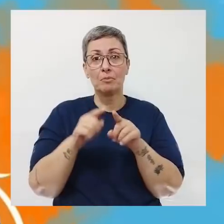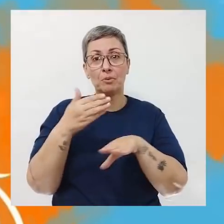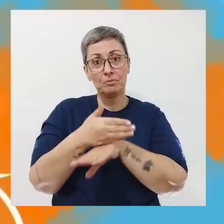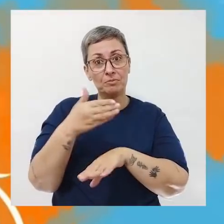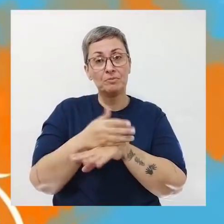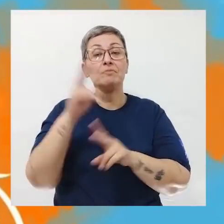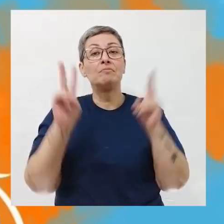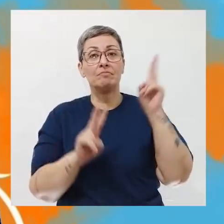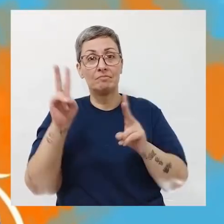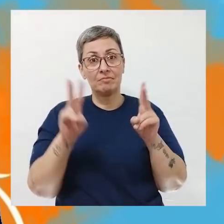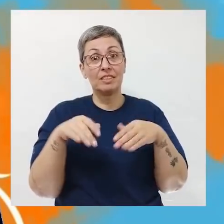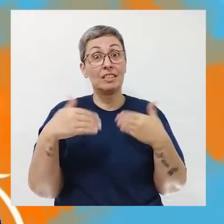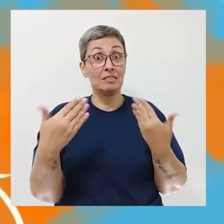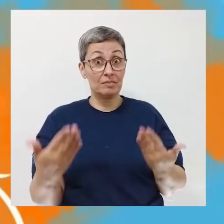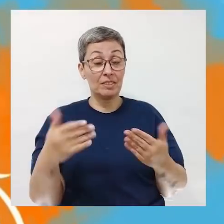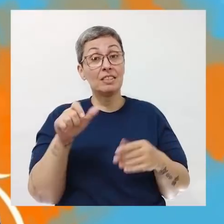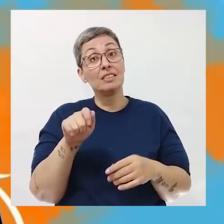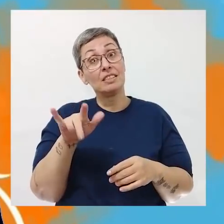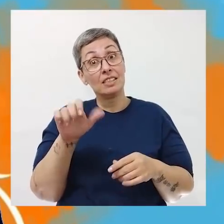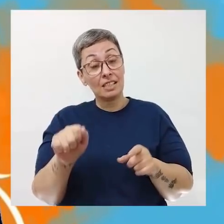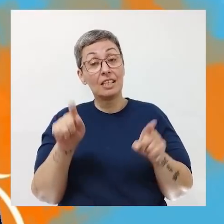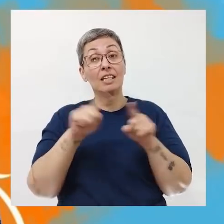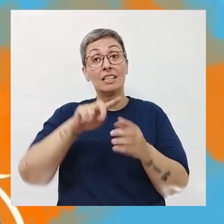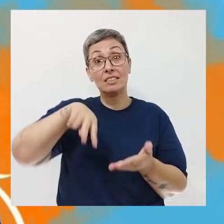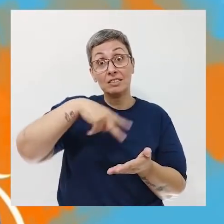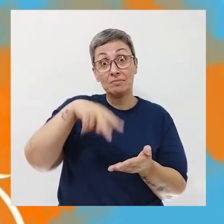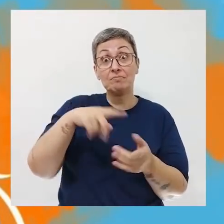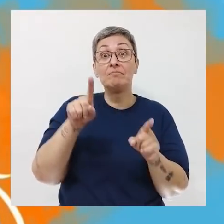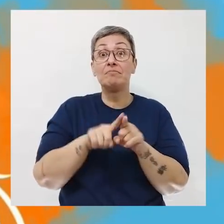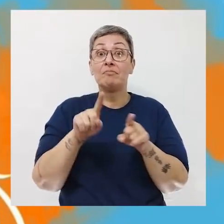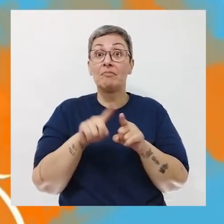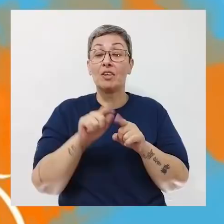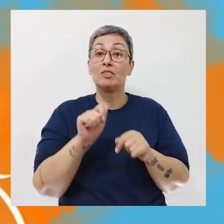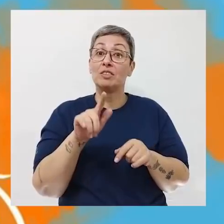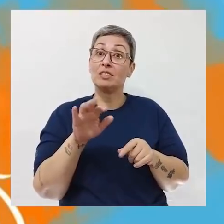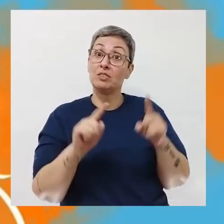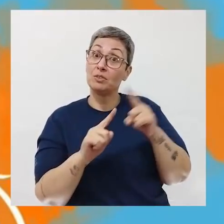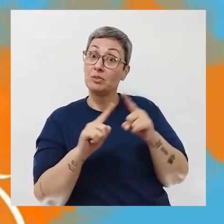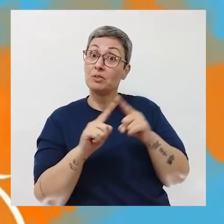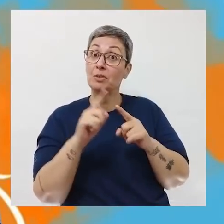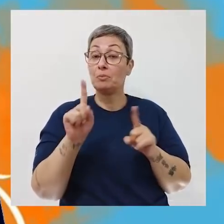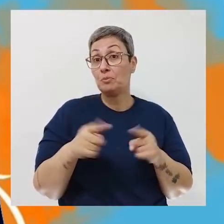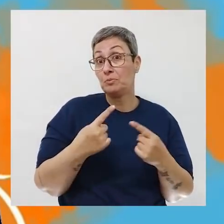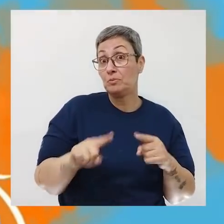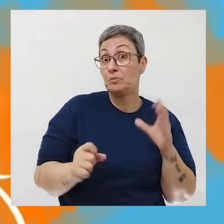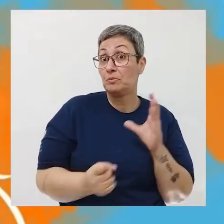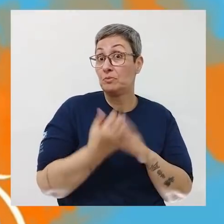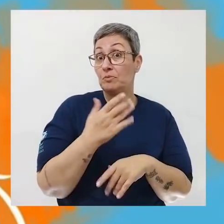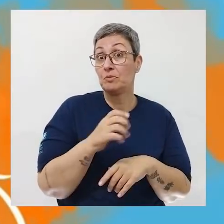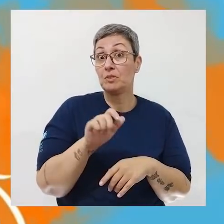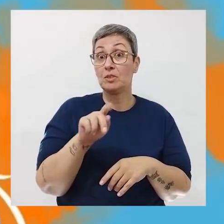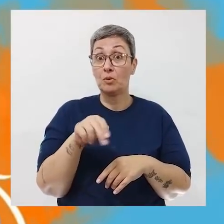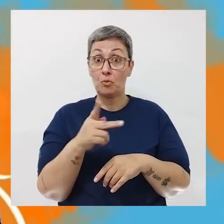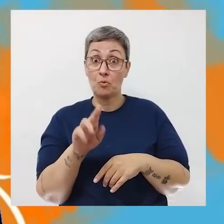participa desse carnaval. A saia é uma dança e também um gênero musical que teve sua origem na região